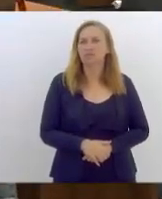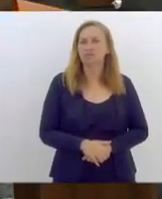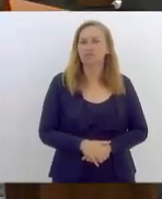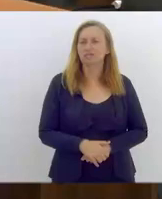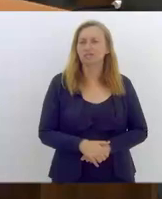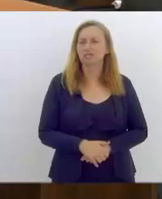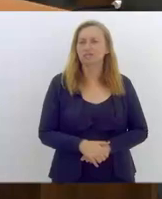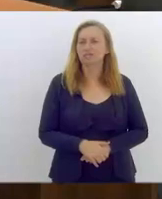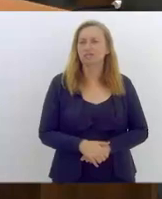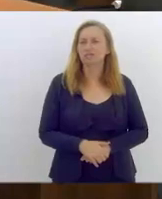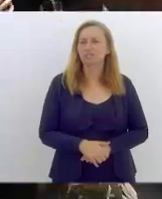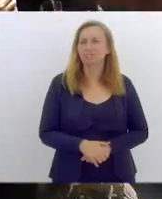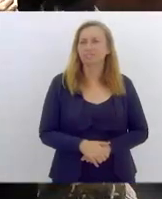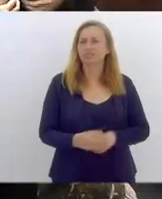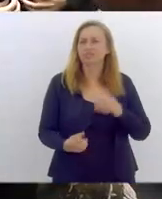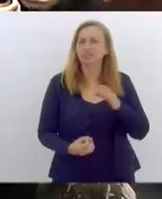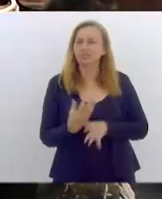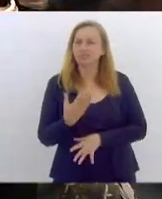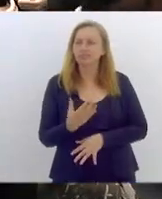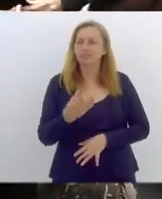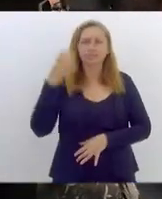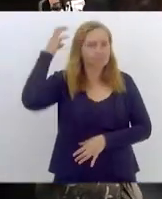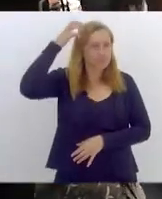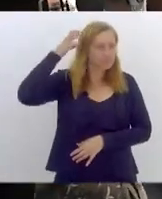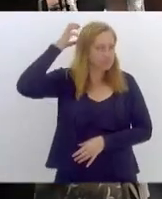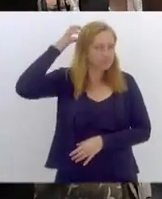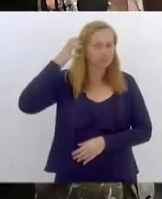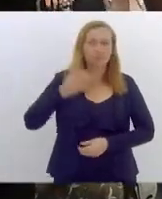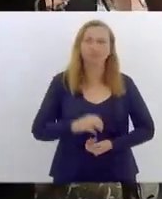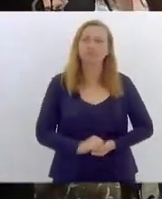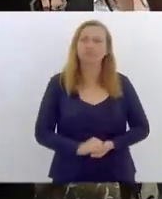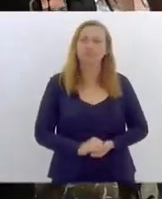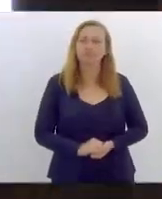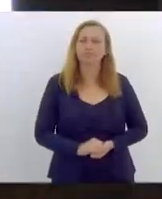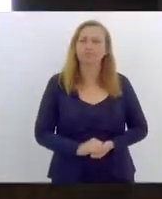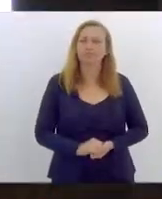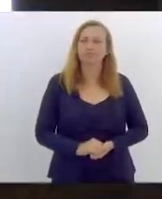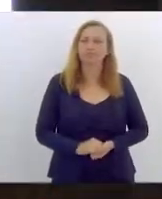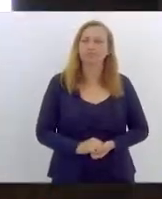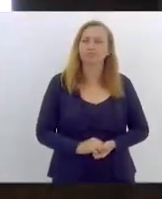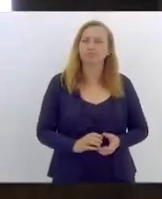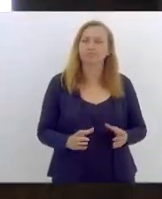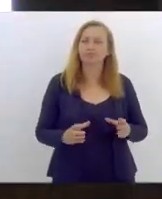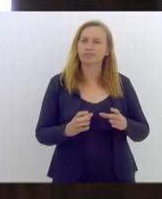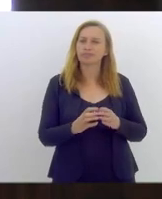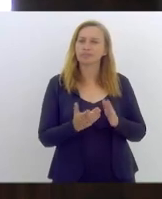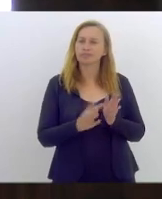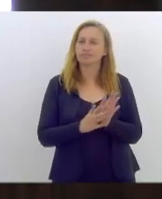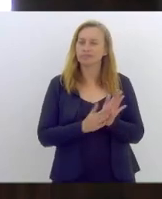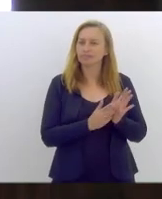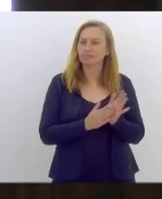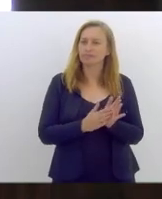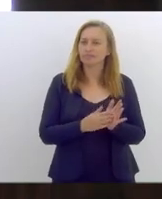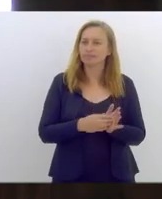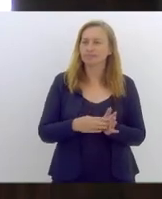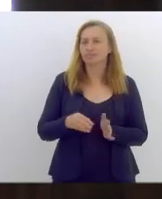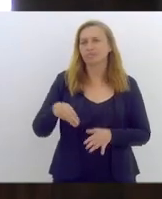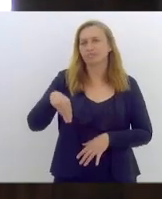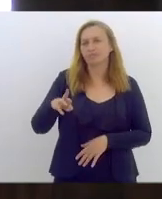Bloco, inclusive, fundado por Marielle Franco e essa galera do Samba da Maré, e